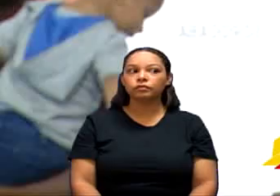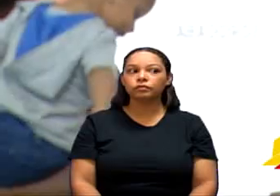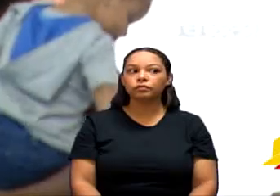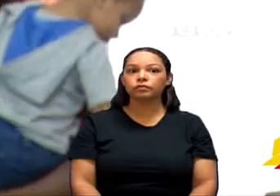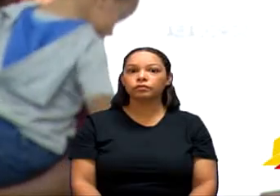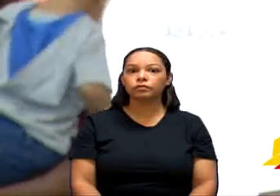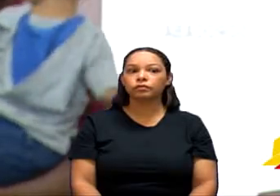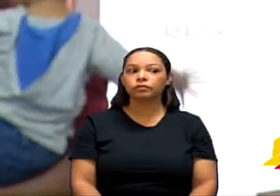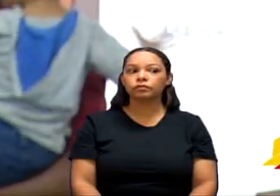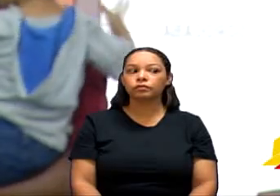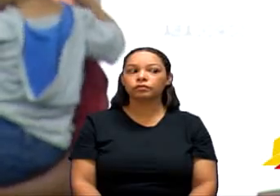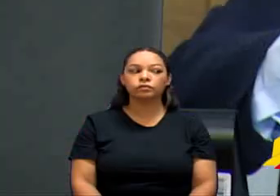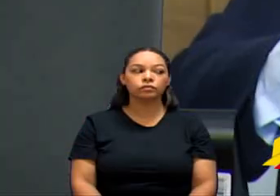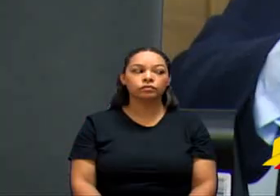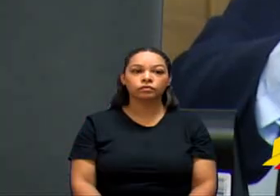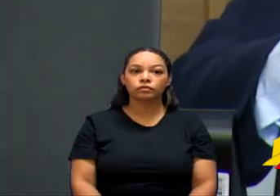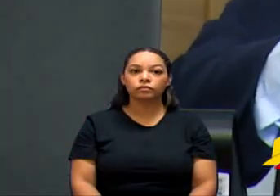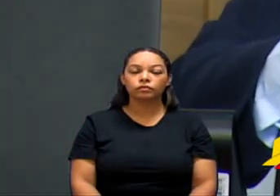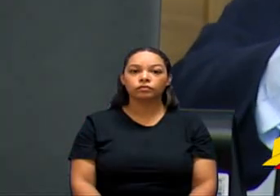coração.